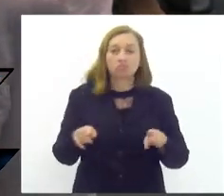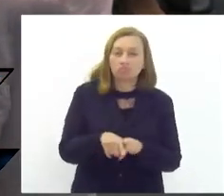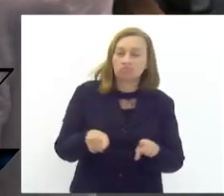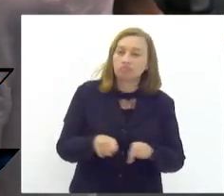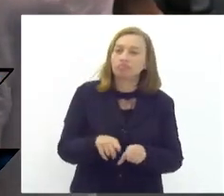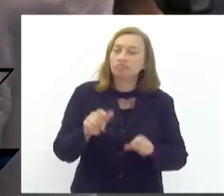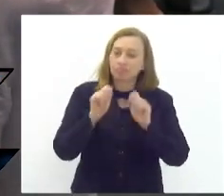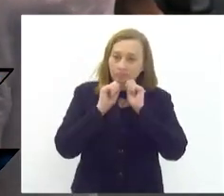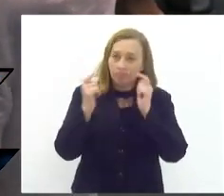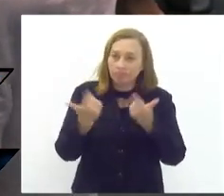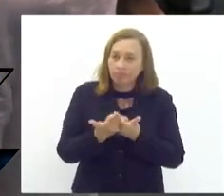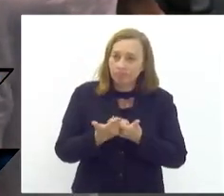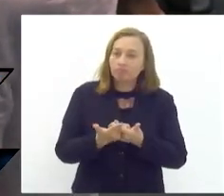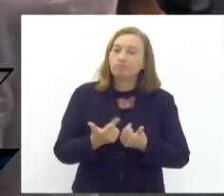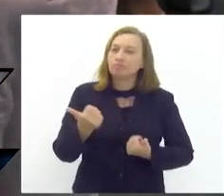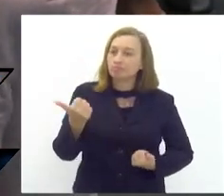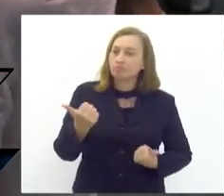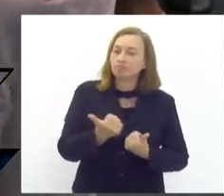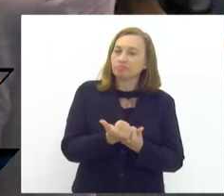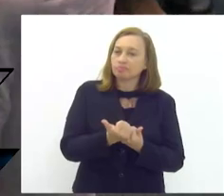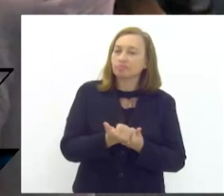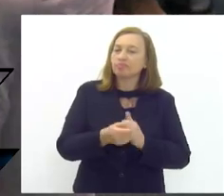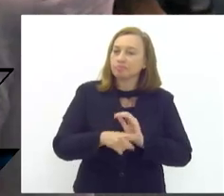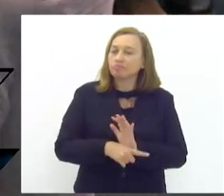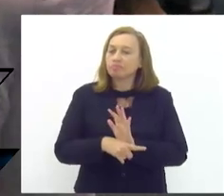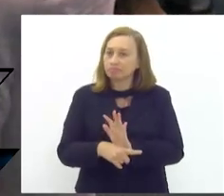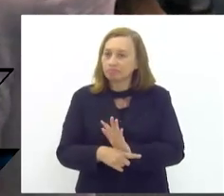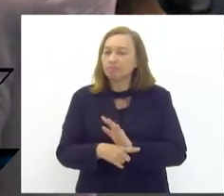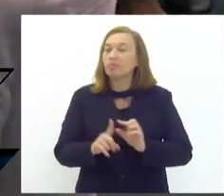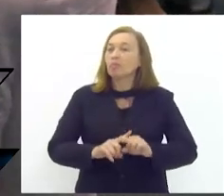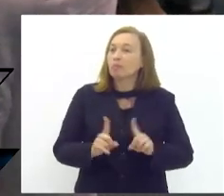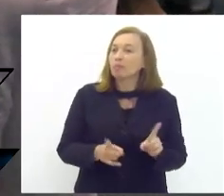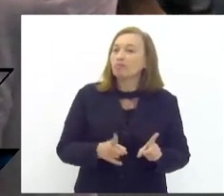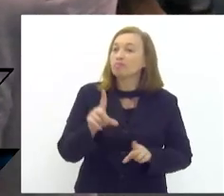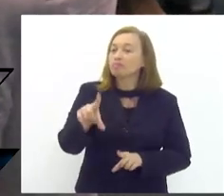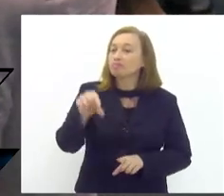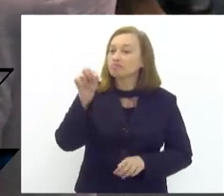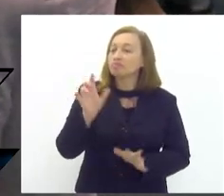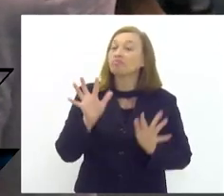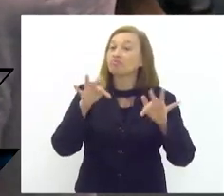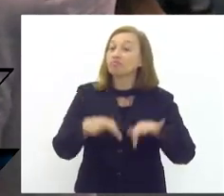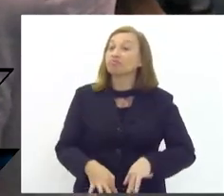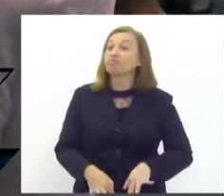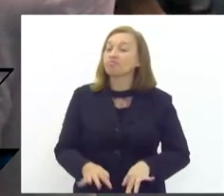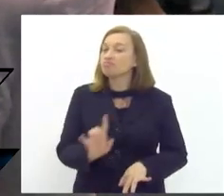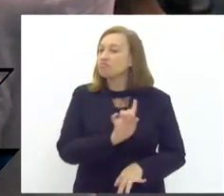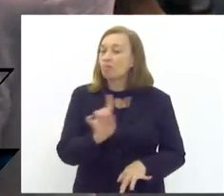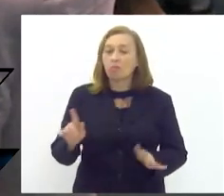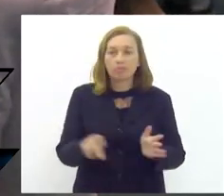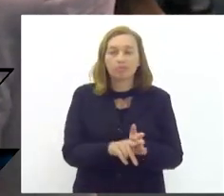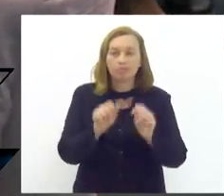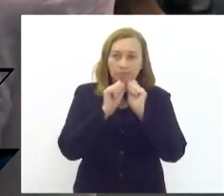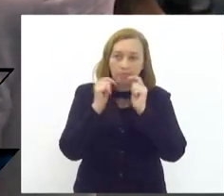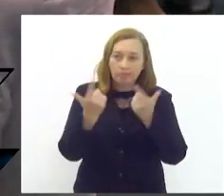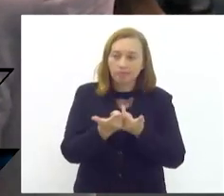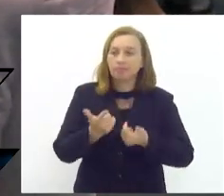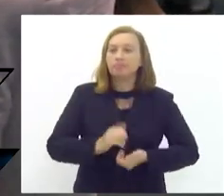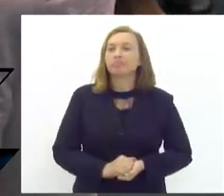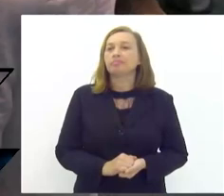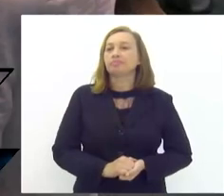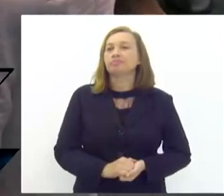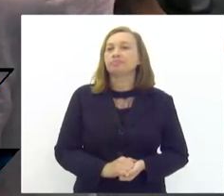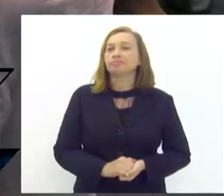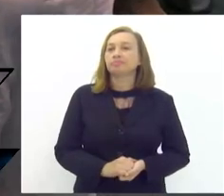alerj tem colaborado tem contribuído mas a decisão final não é da alerj